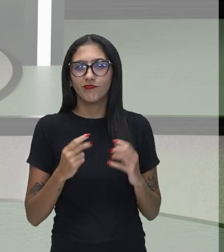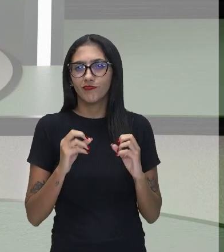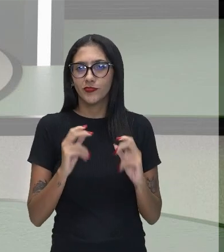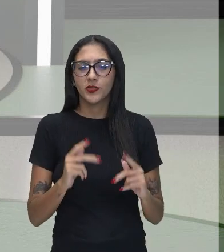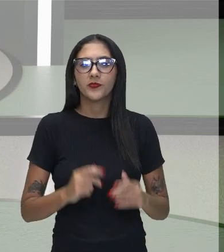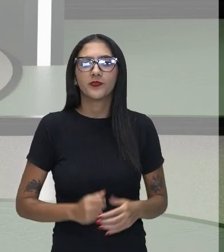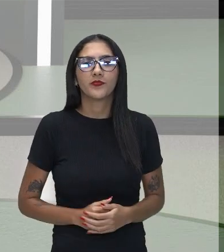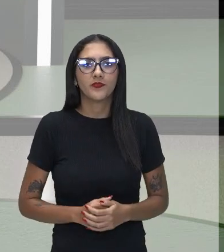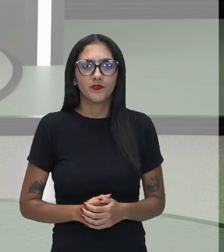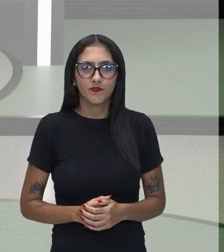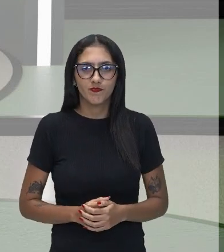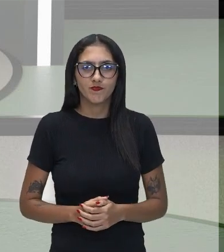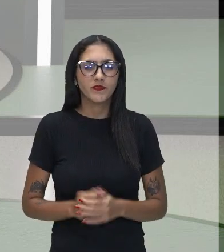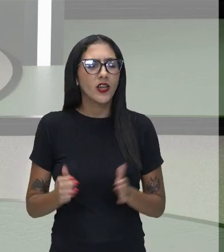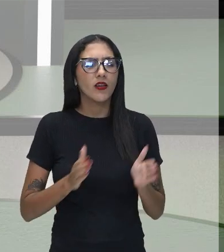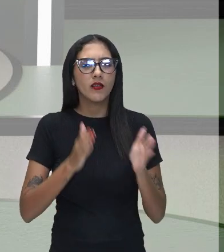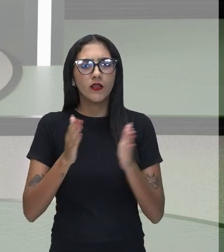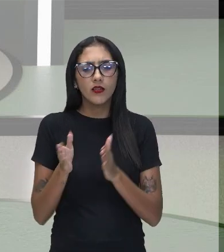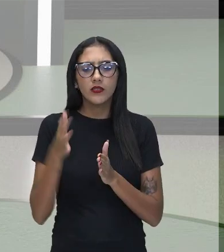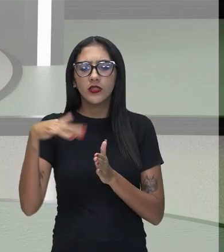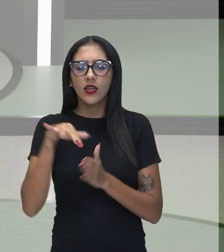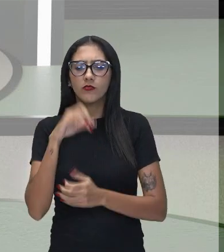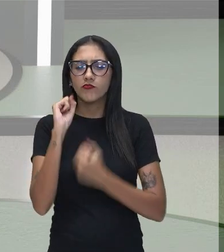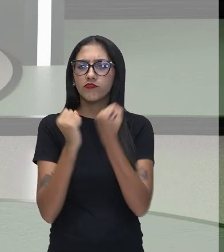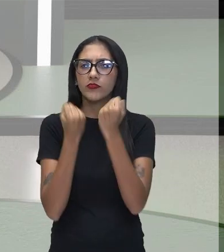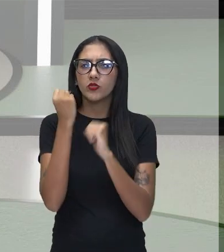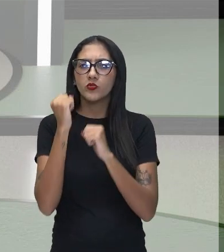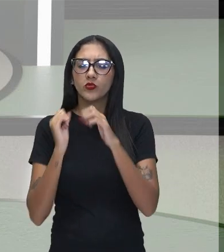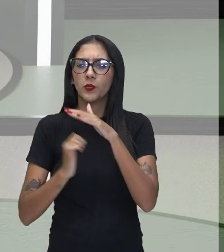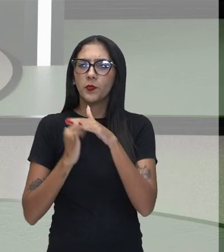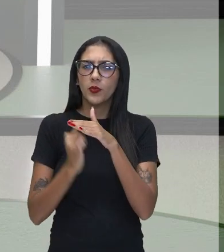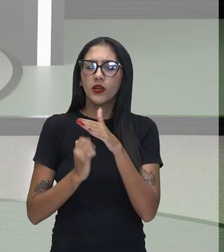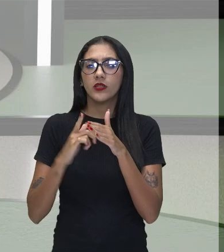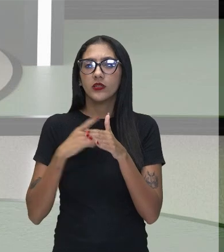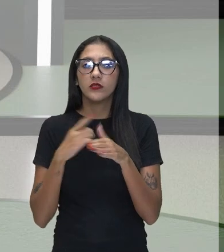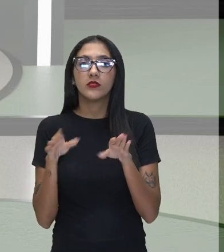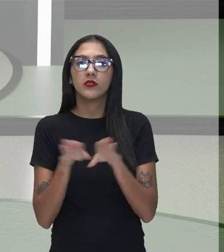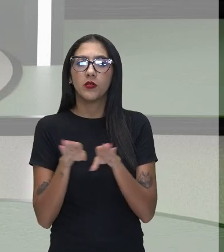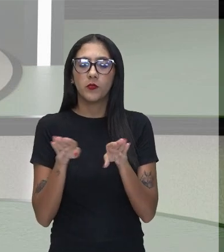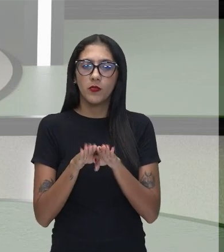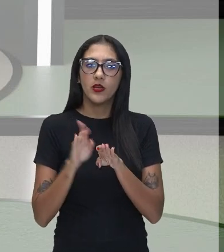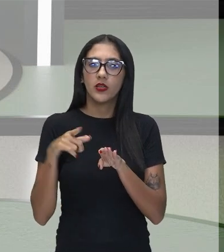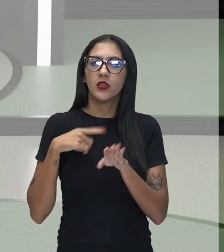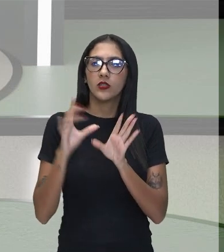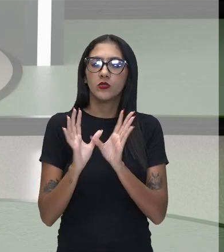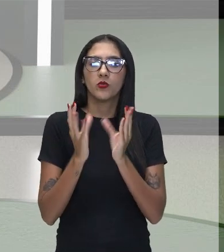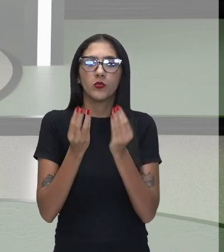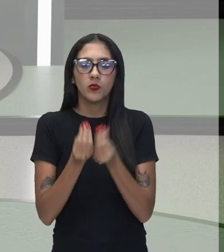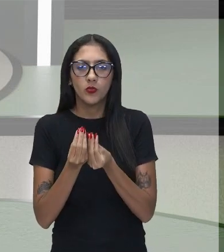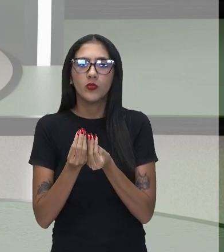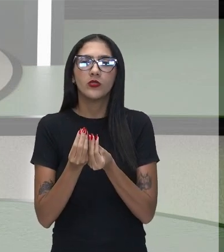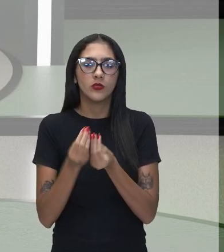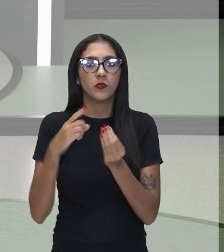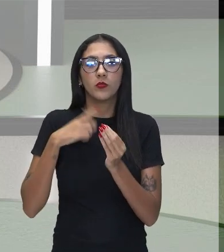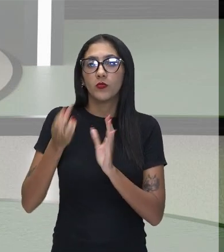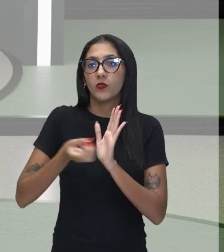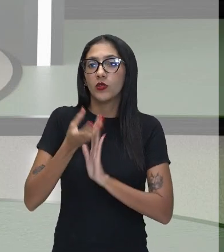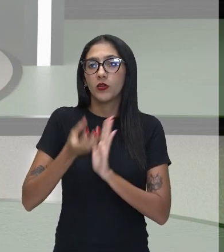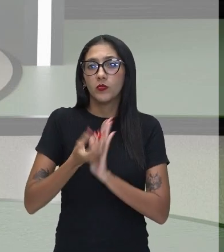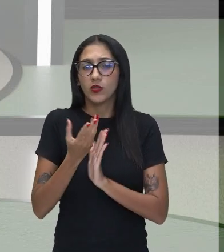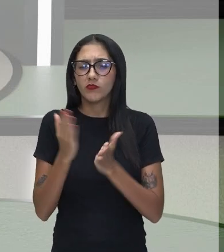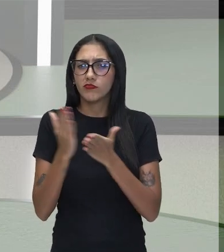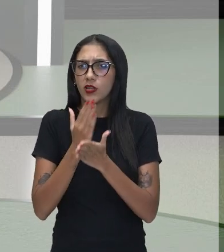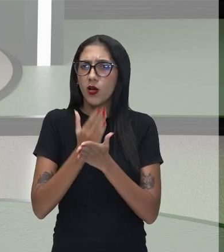na indústria, os compostos nitrogenados, eles são muito importantes, principalmente para a fabricação de